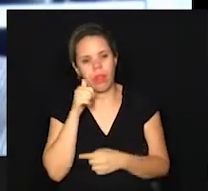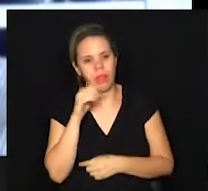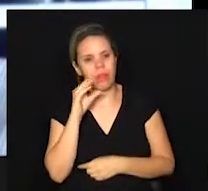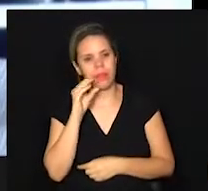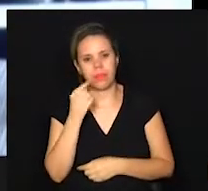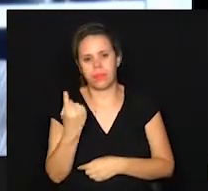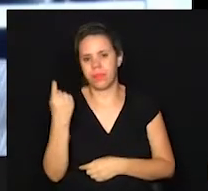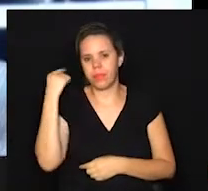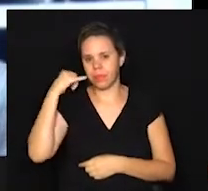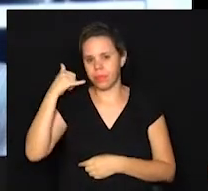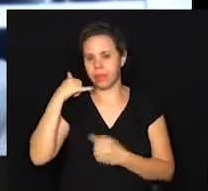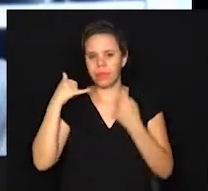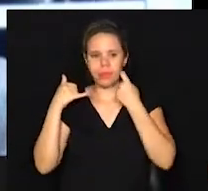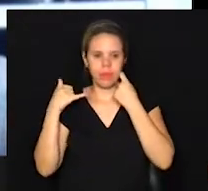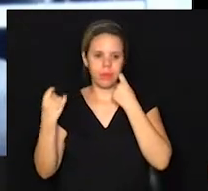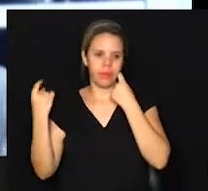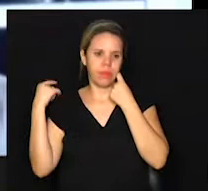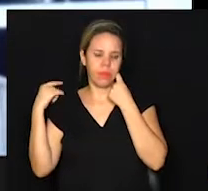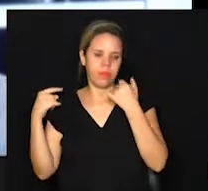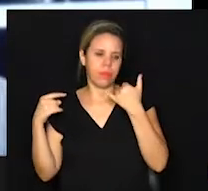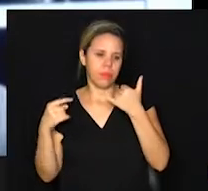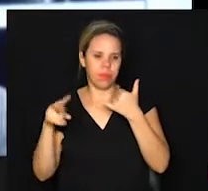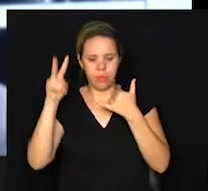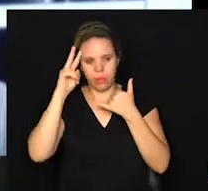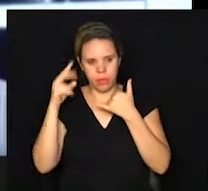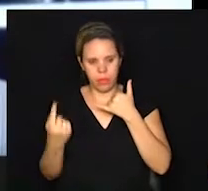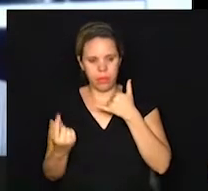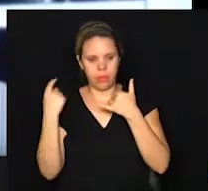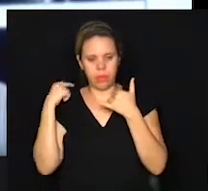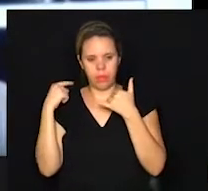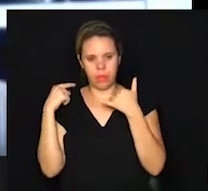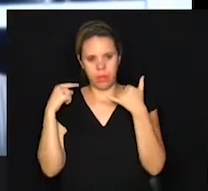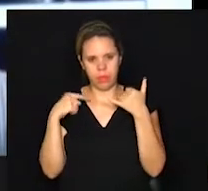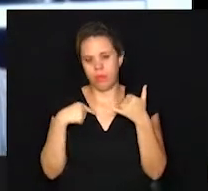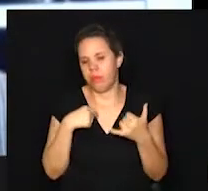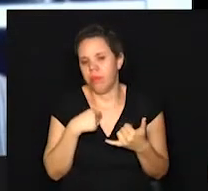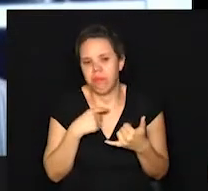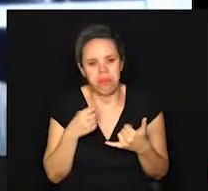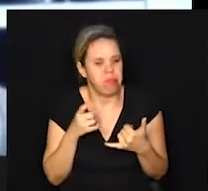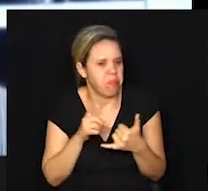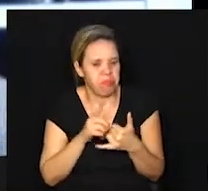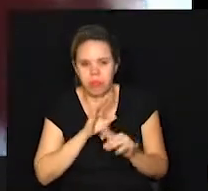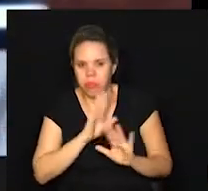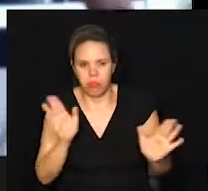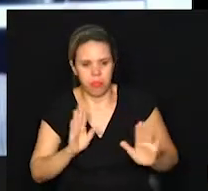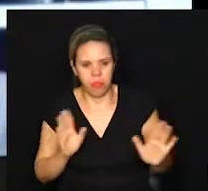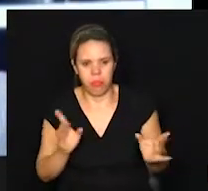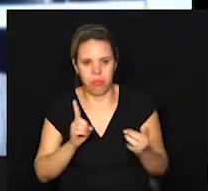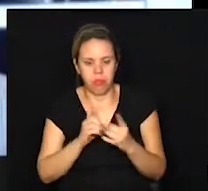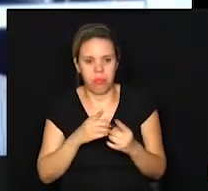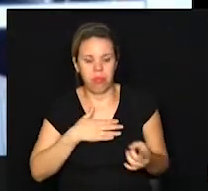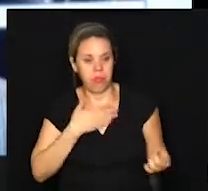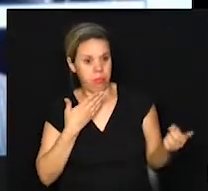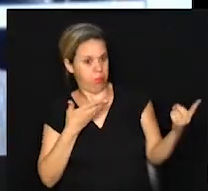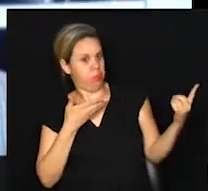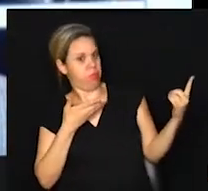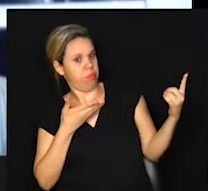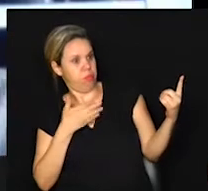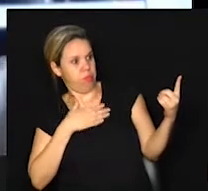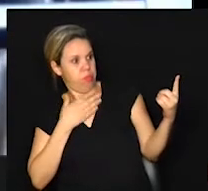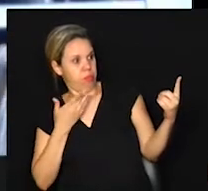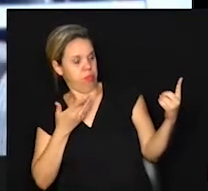tinha me ligado na sexta-feira e que eu liguei para ela na segunda-feira, no dia anterior, e que não me atendia mais. Ela me atende, fica surpresa, né? Acho que ela fica